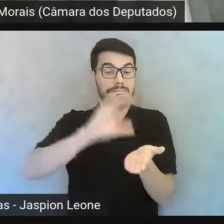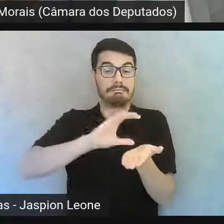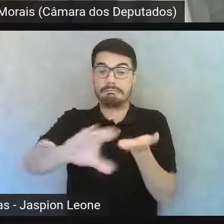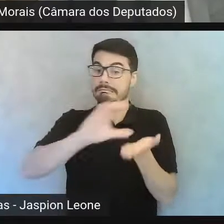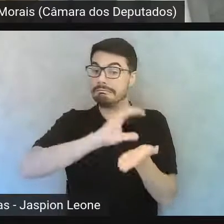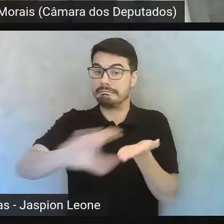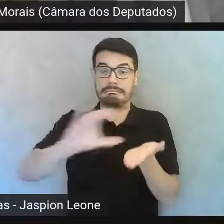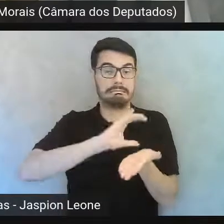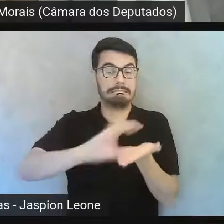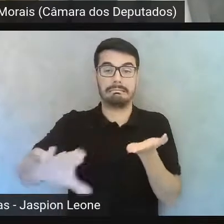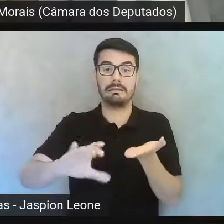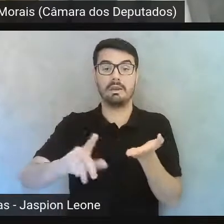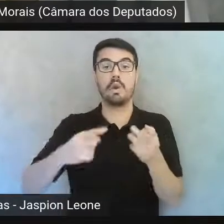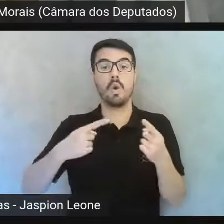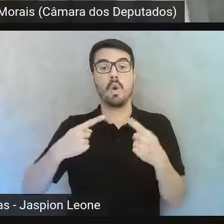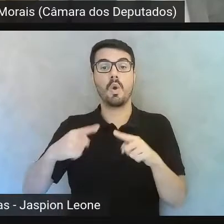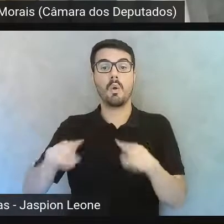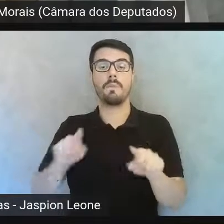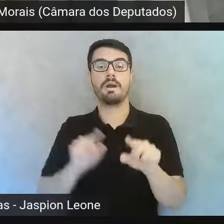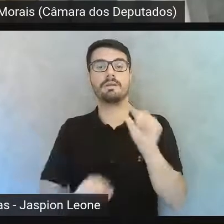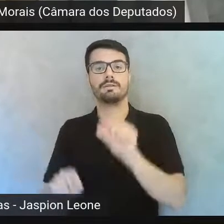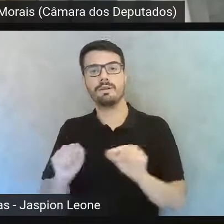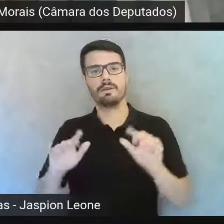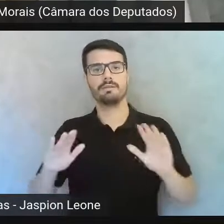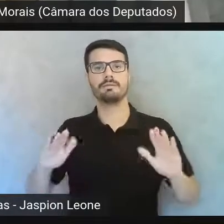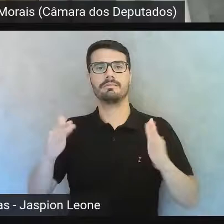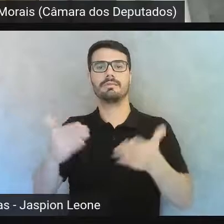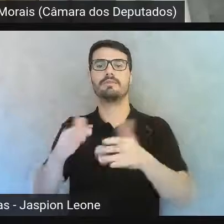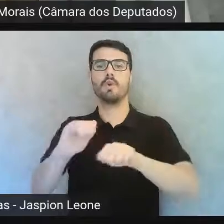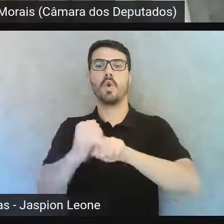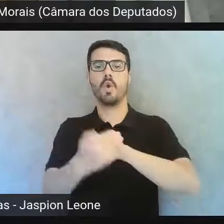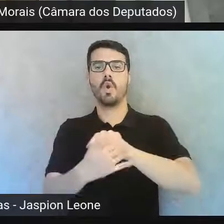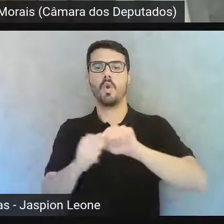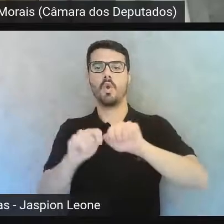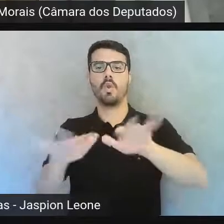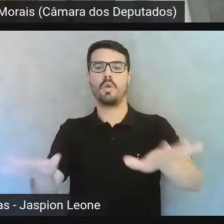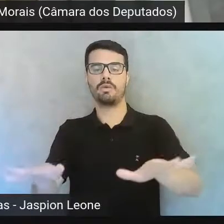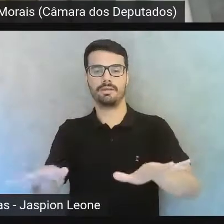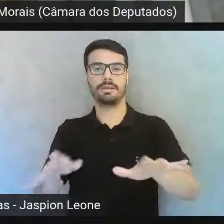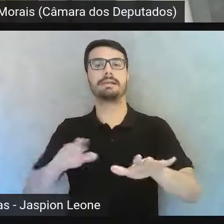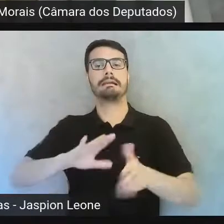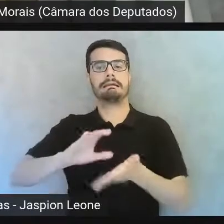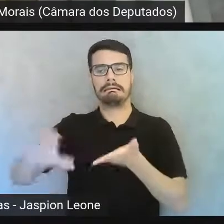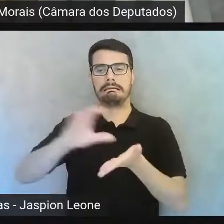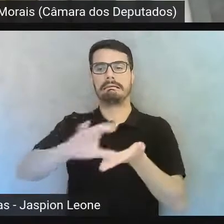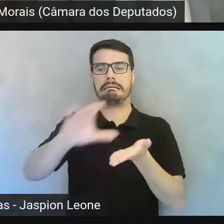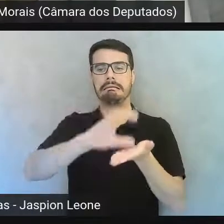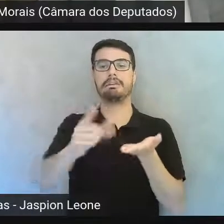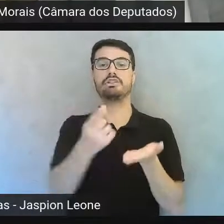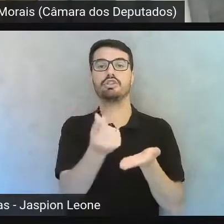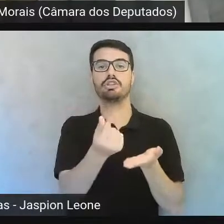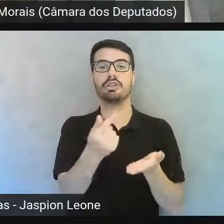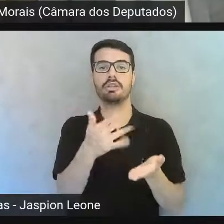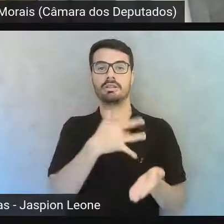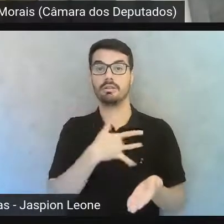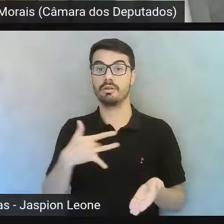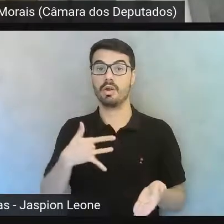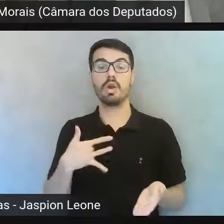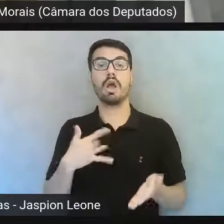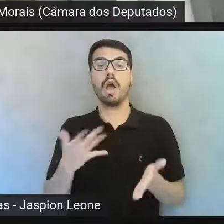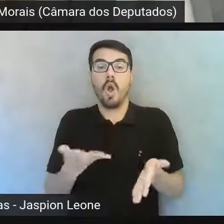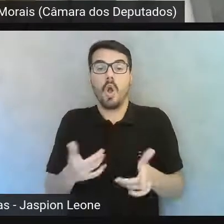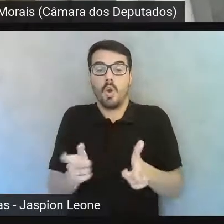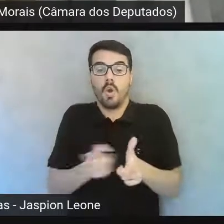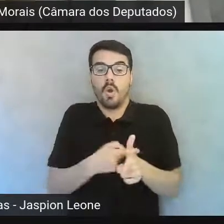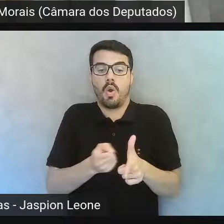no combate, especificamente à pandemia, gastos de saúde. E essa conta vai vir, né? Já está